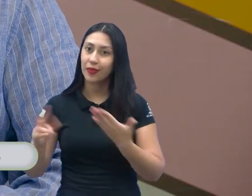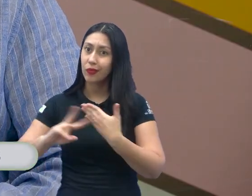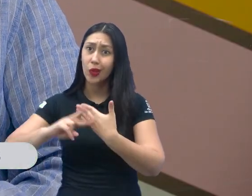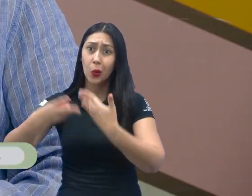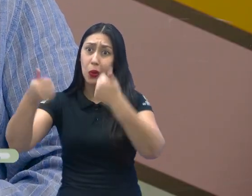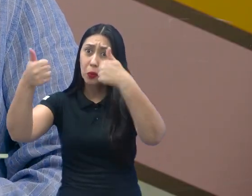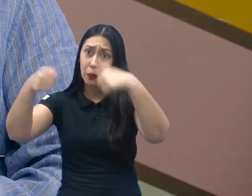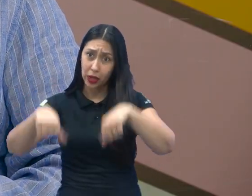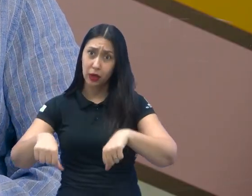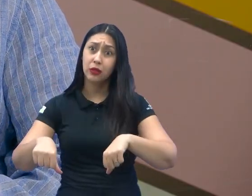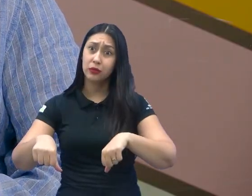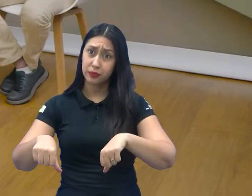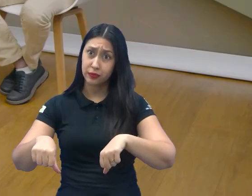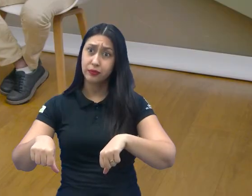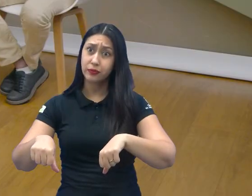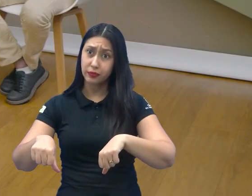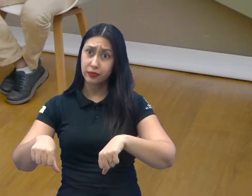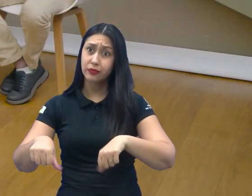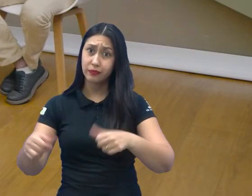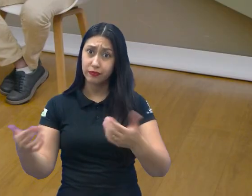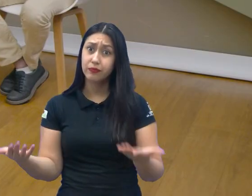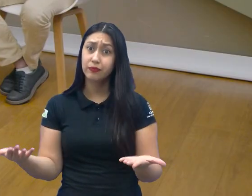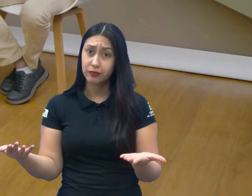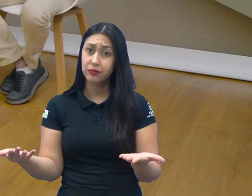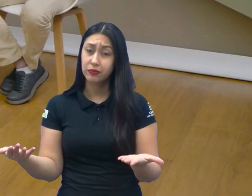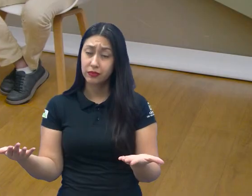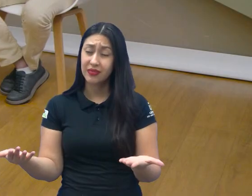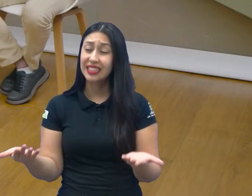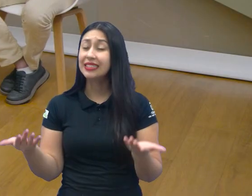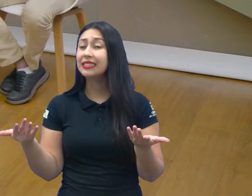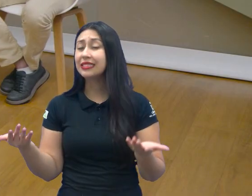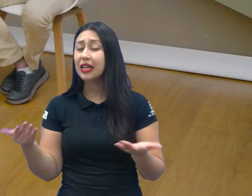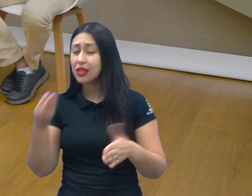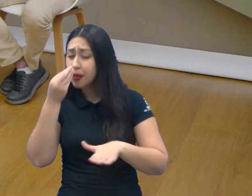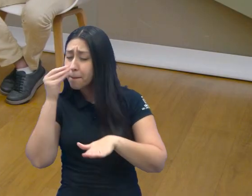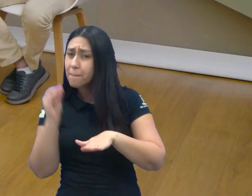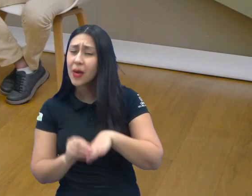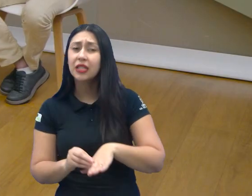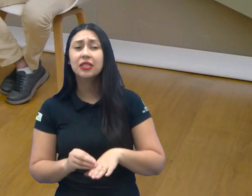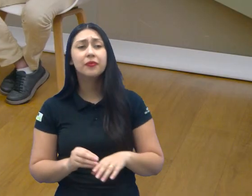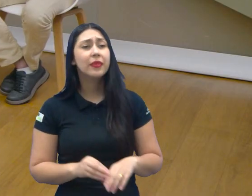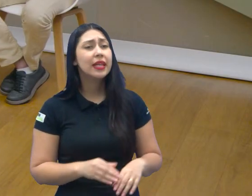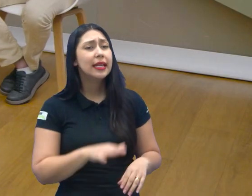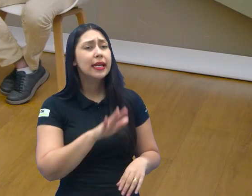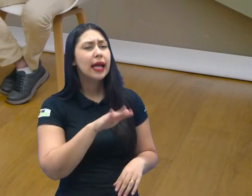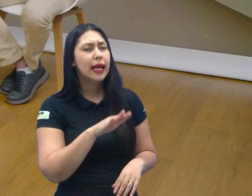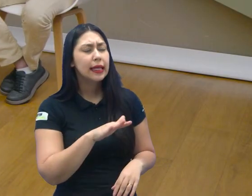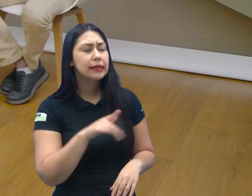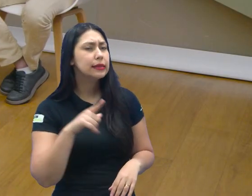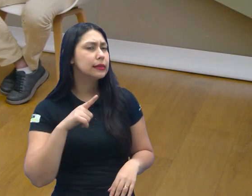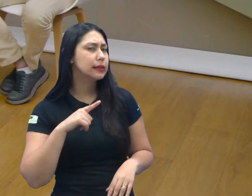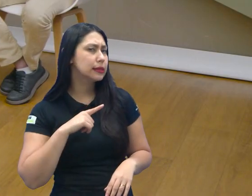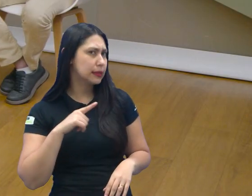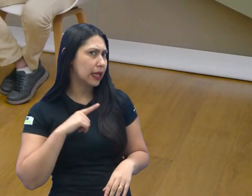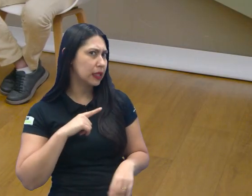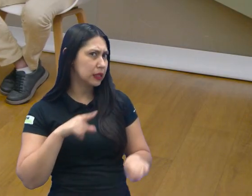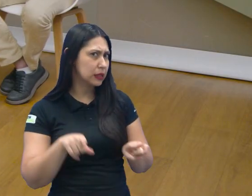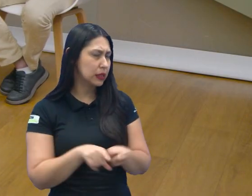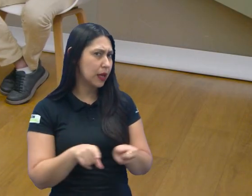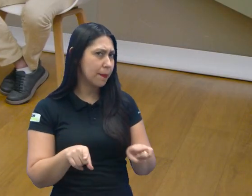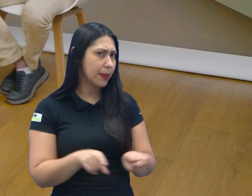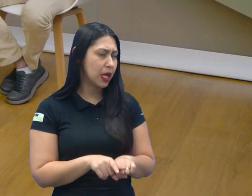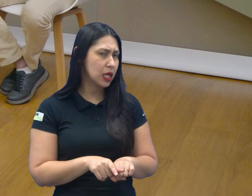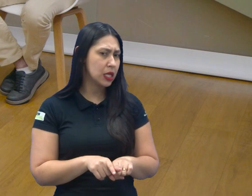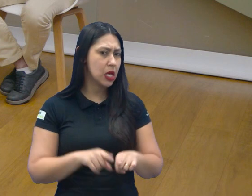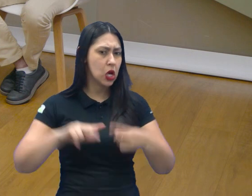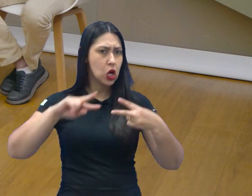pior. Entendi. São negligenciados. O tempo todo. Doutor Sérgio, existem fatores genéticos que podem contribuir com